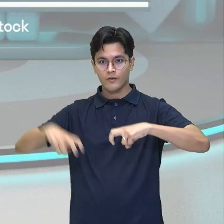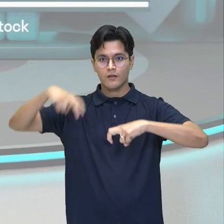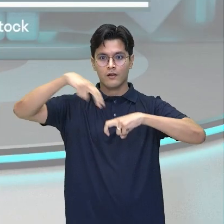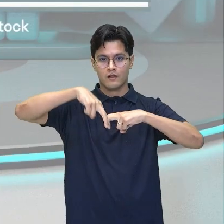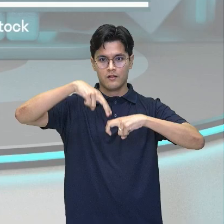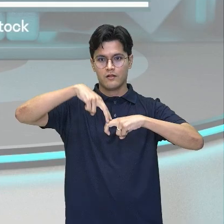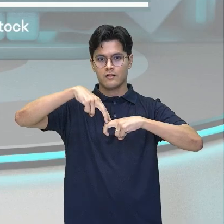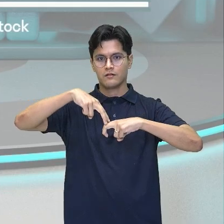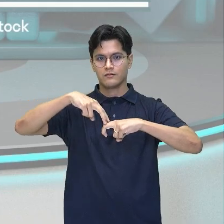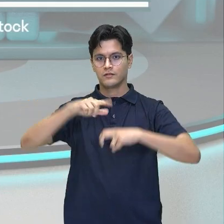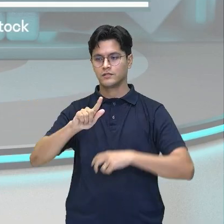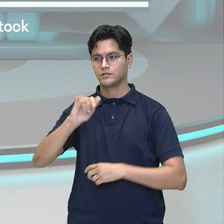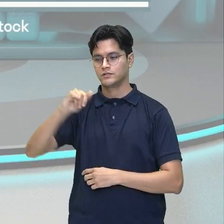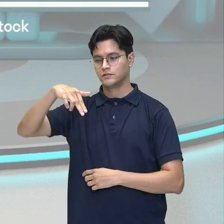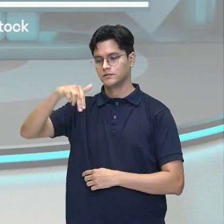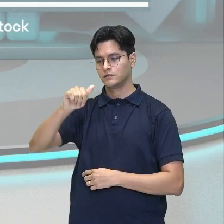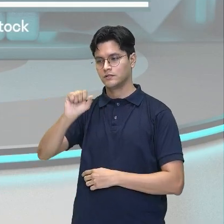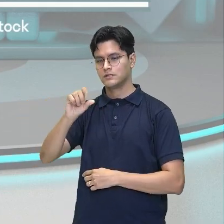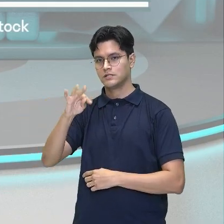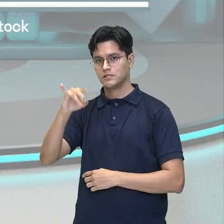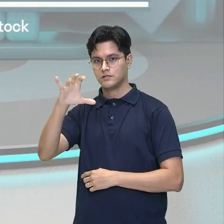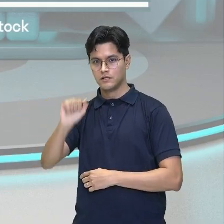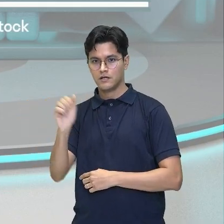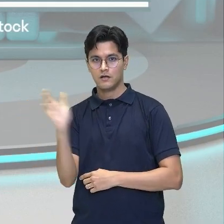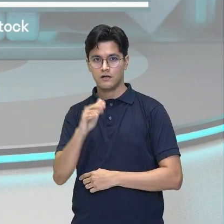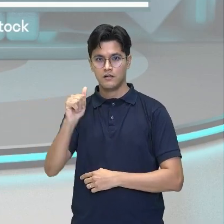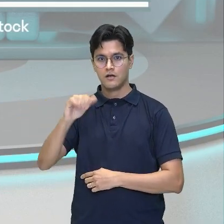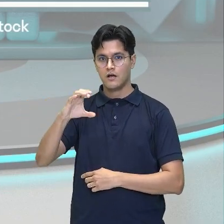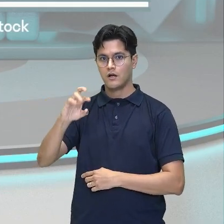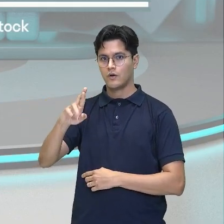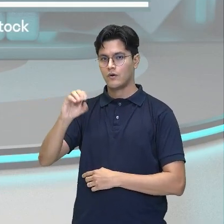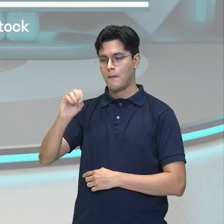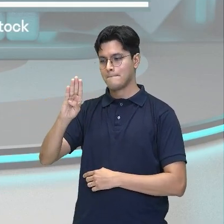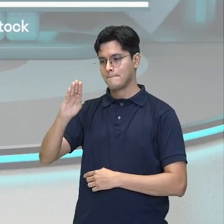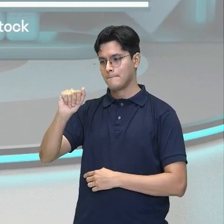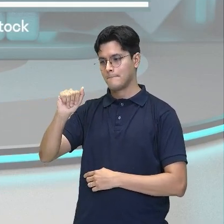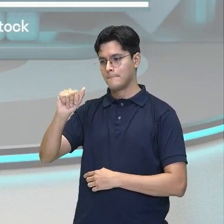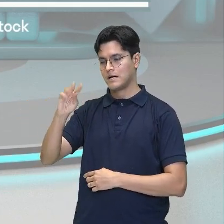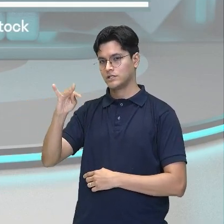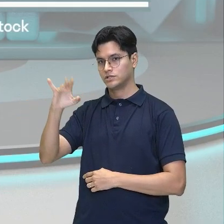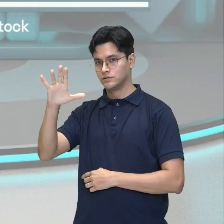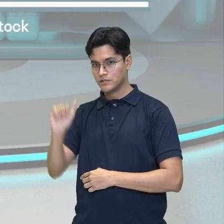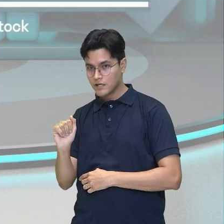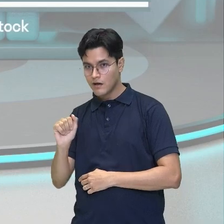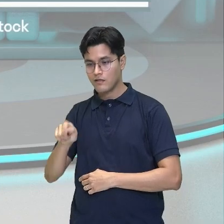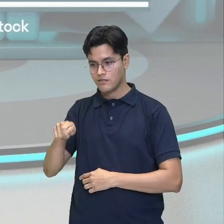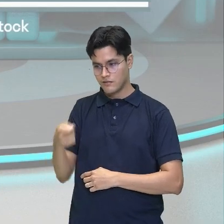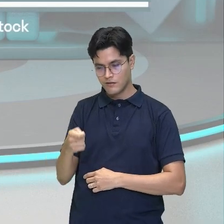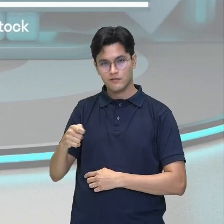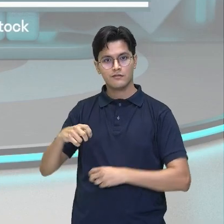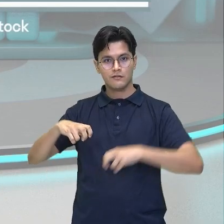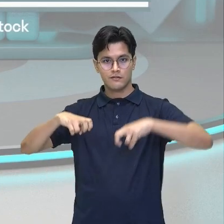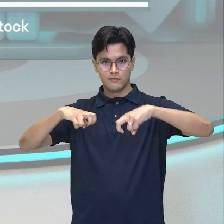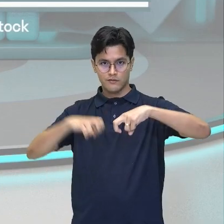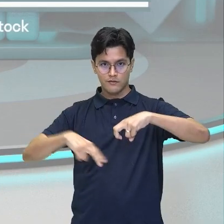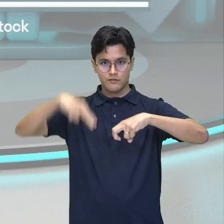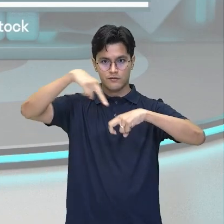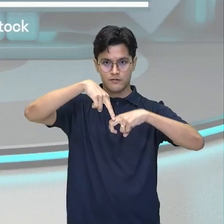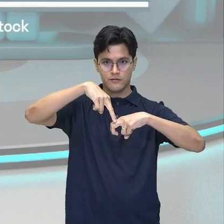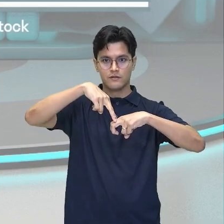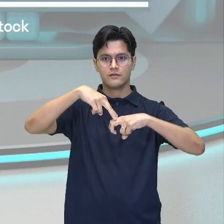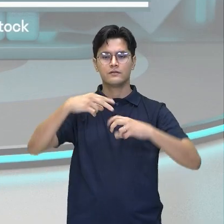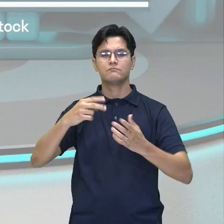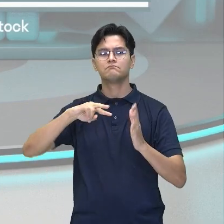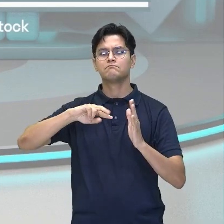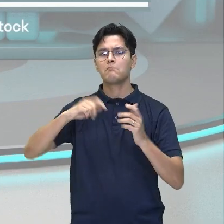na imagem, traz esse movimento de acrobacia acontecendo. Isso exige ali dos atletas